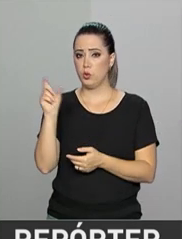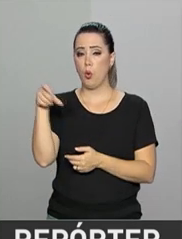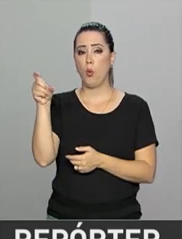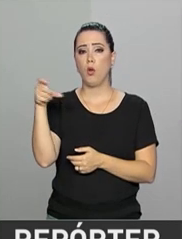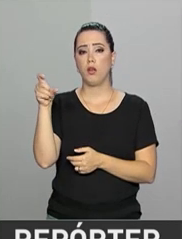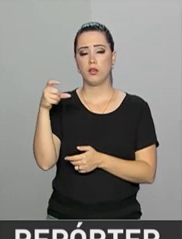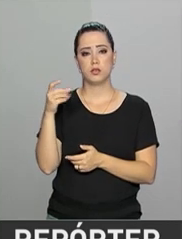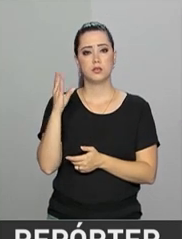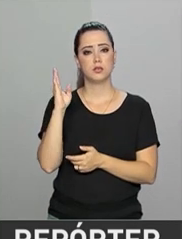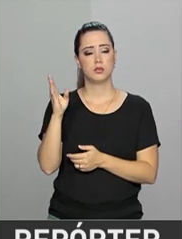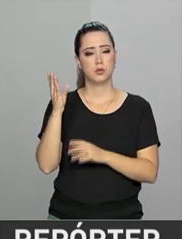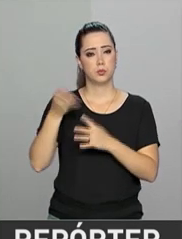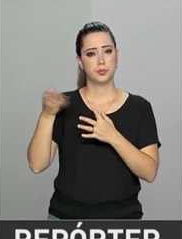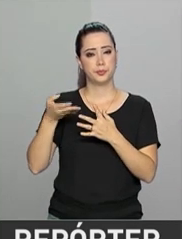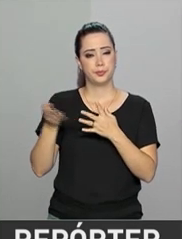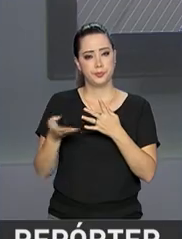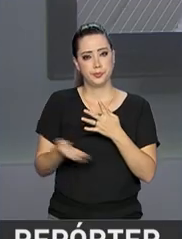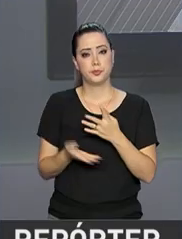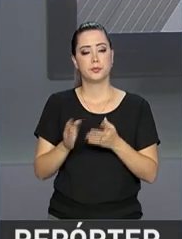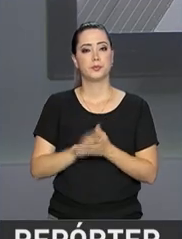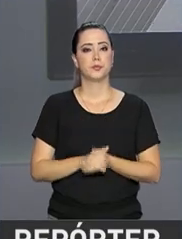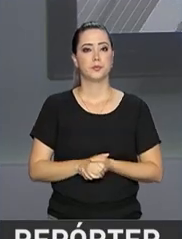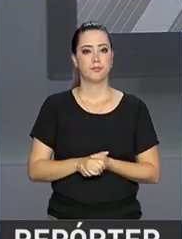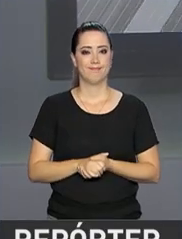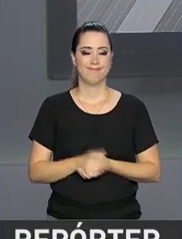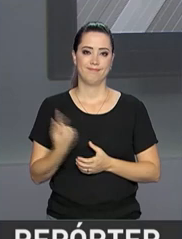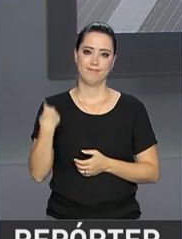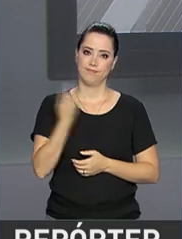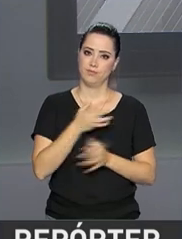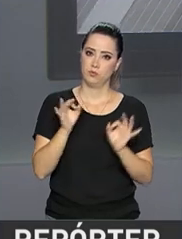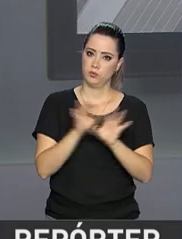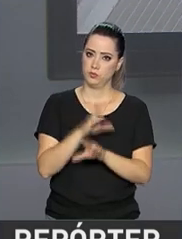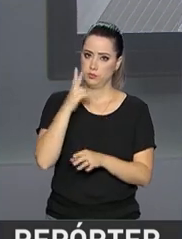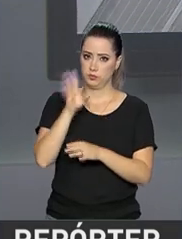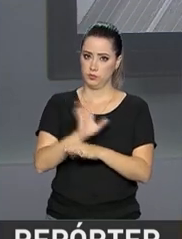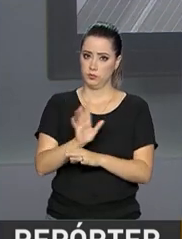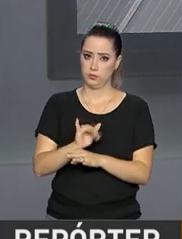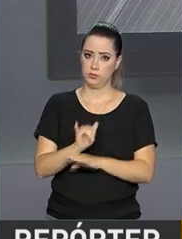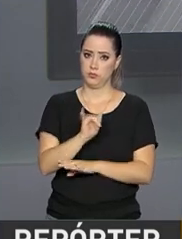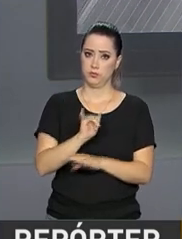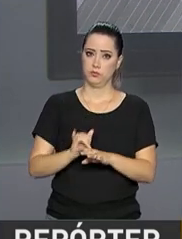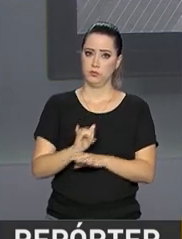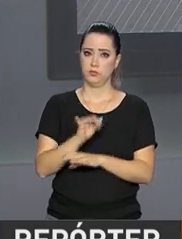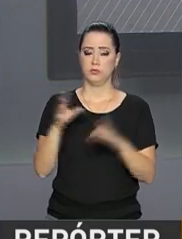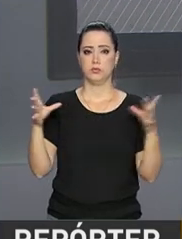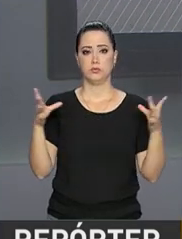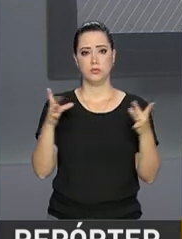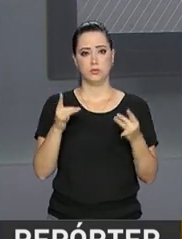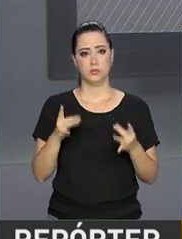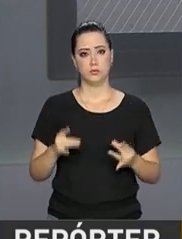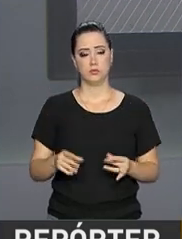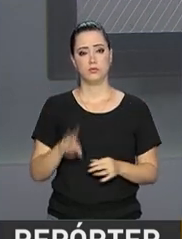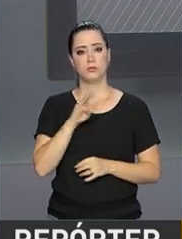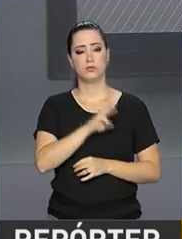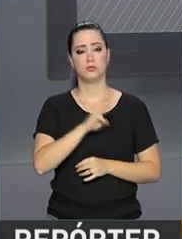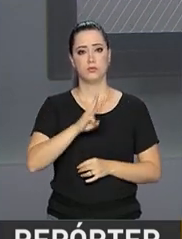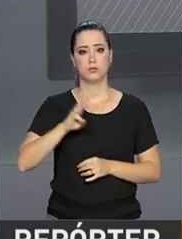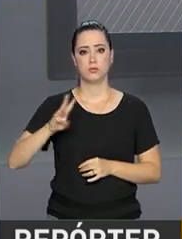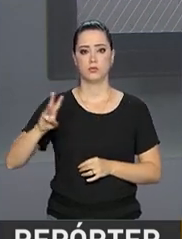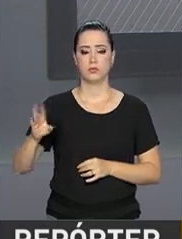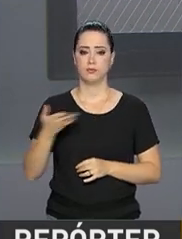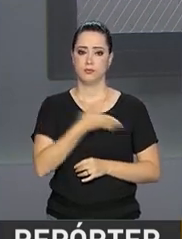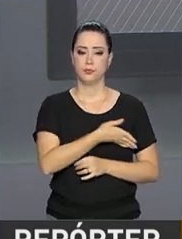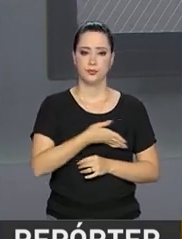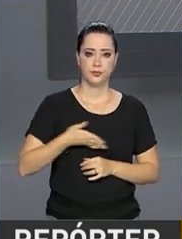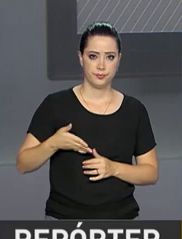de crédito parcelado, por exemplo. Nós ficamos por aqui. Você pode rever as reportagens no YouTube e toda a nossa programação